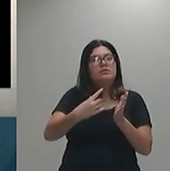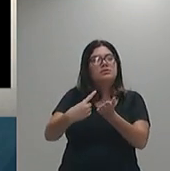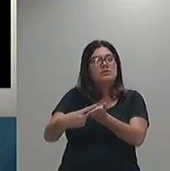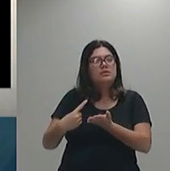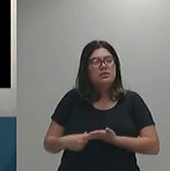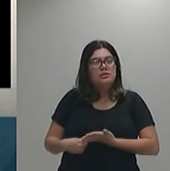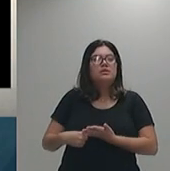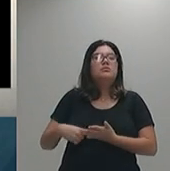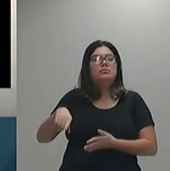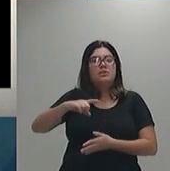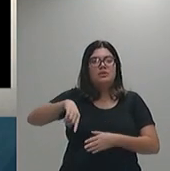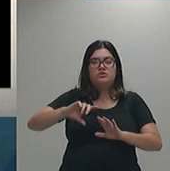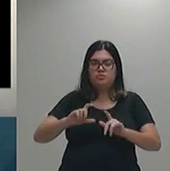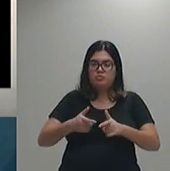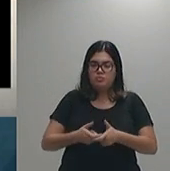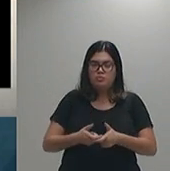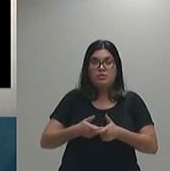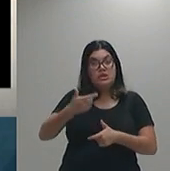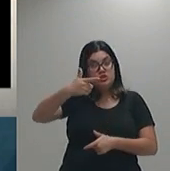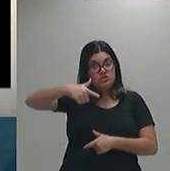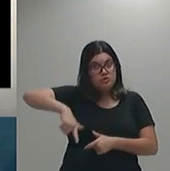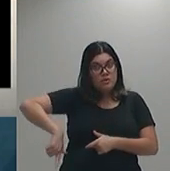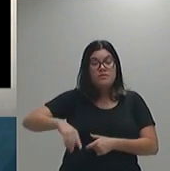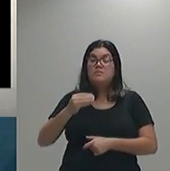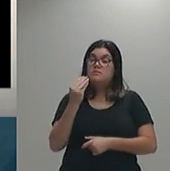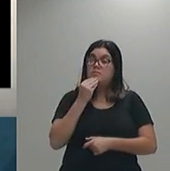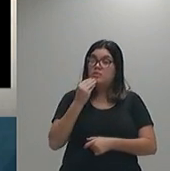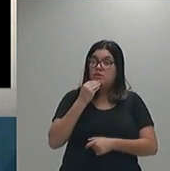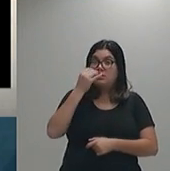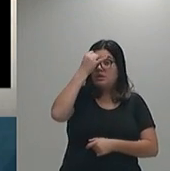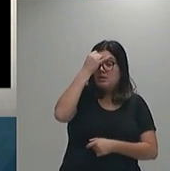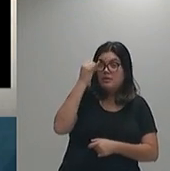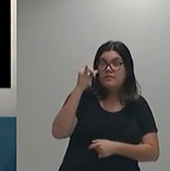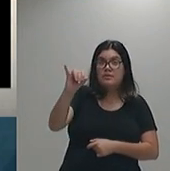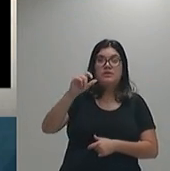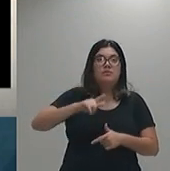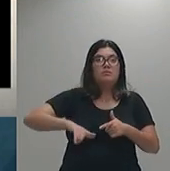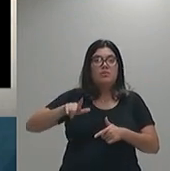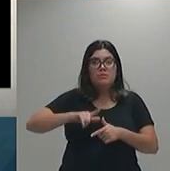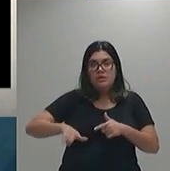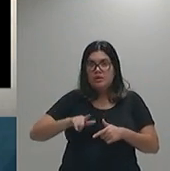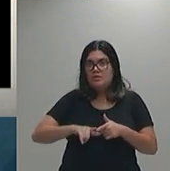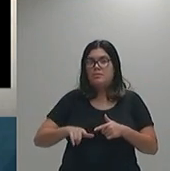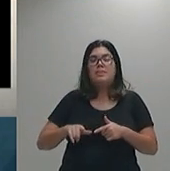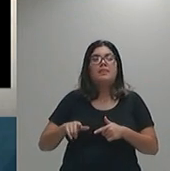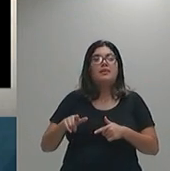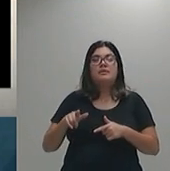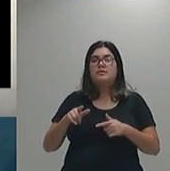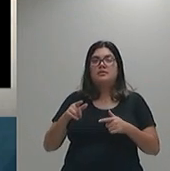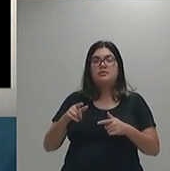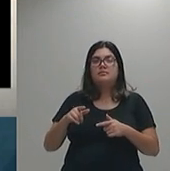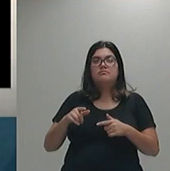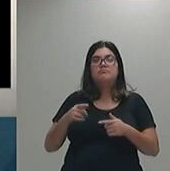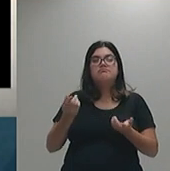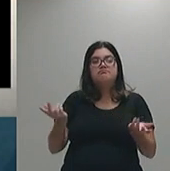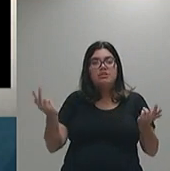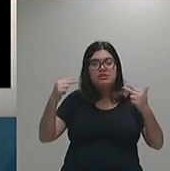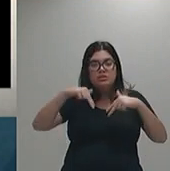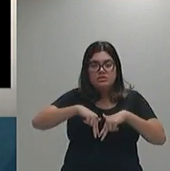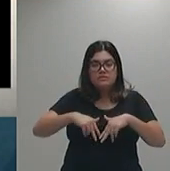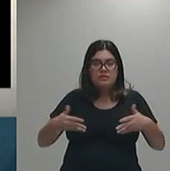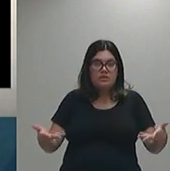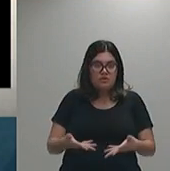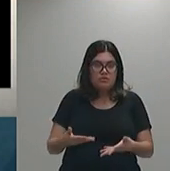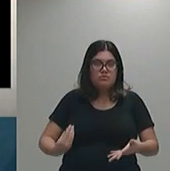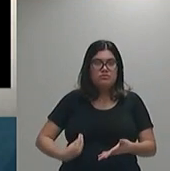mais uma vez ela poderia ter evitado o problema que não que nos traz aqui no dia de hoje e